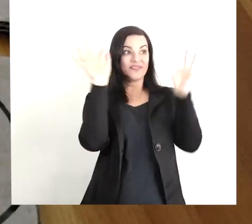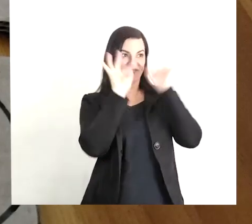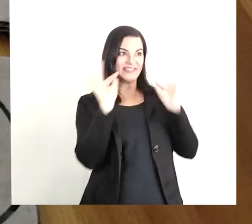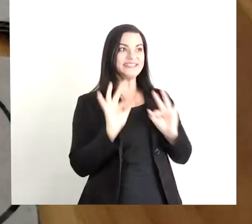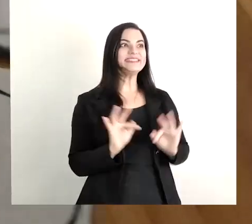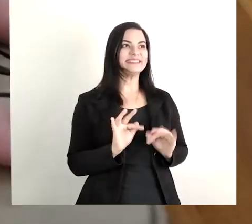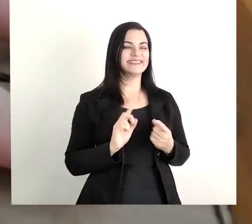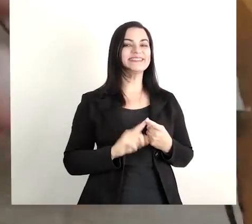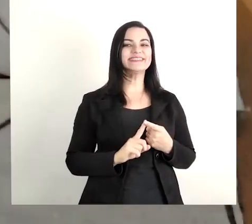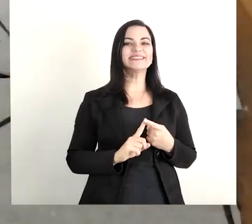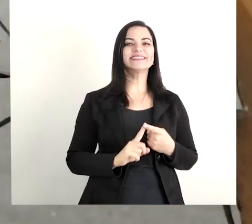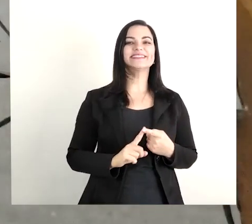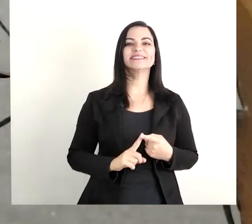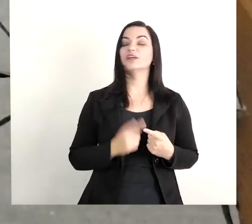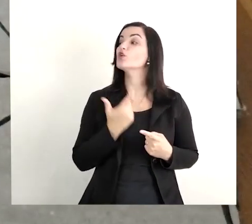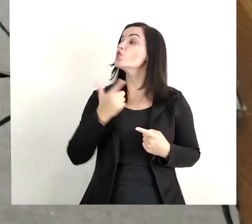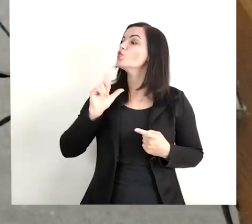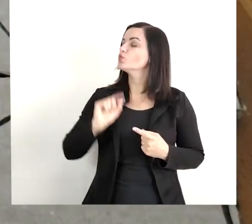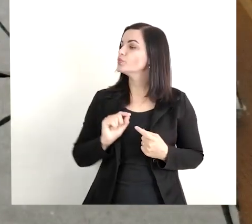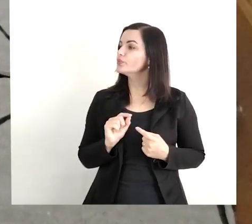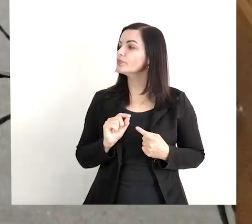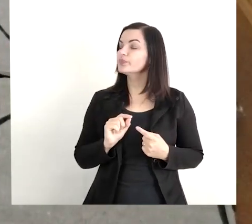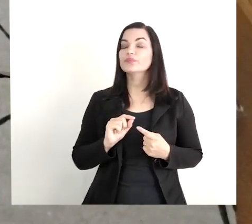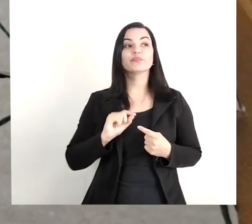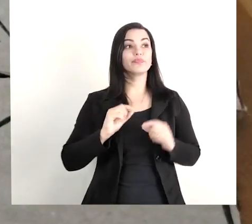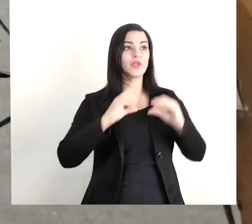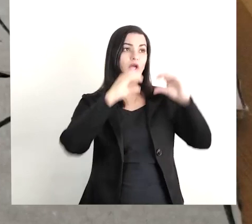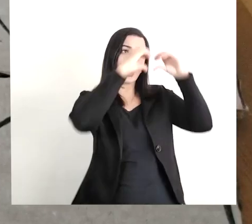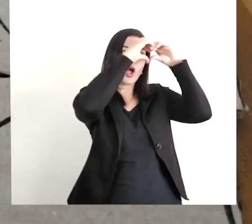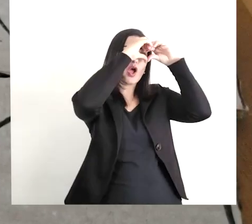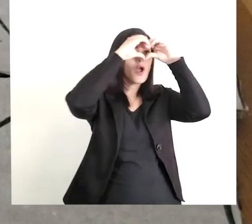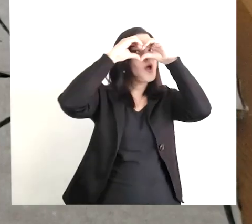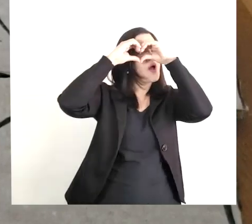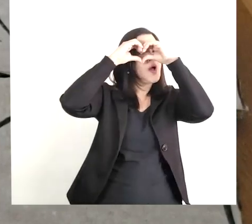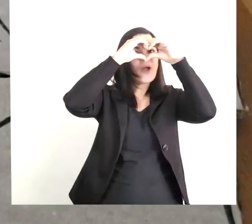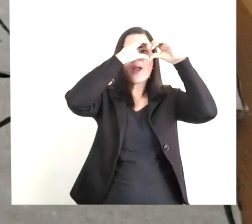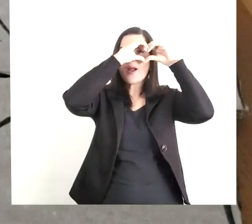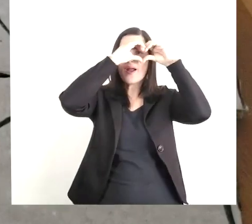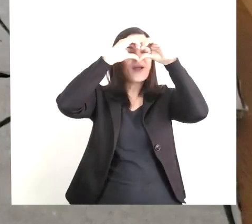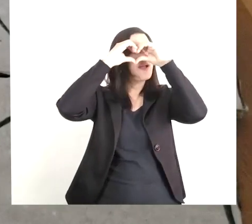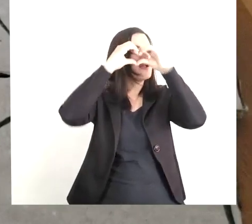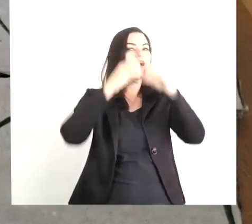Feliz. Feliz. Qual outro? Aquele de coraçãozinho nos